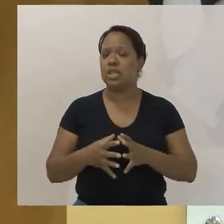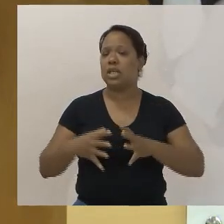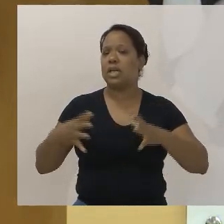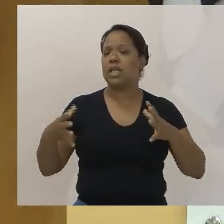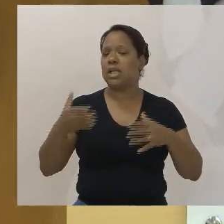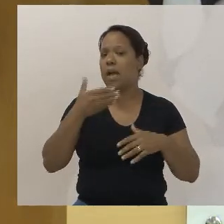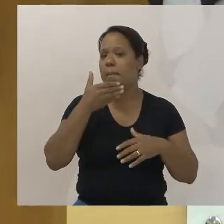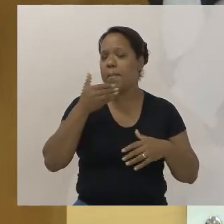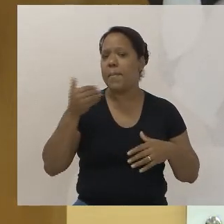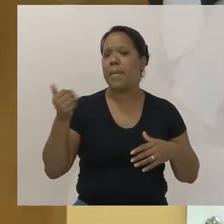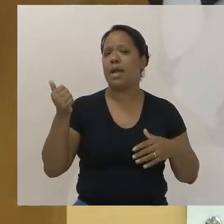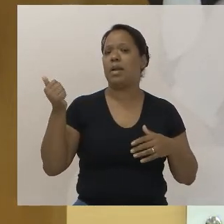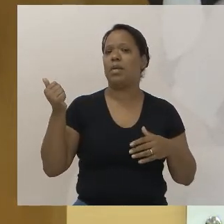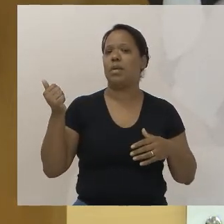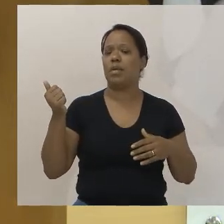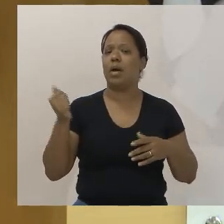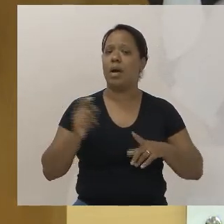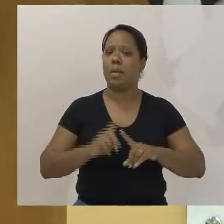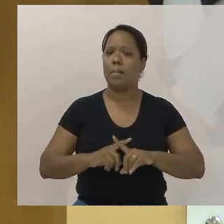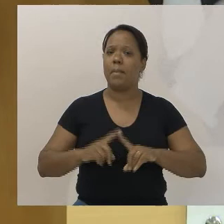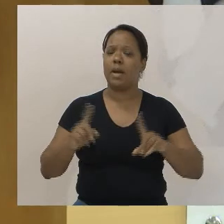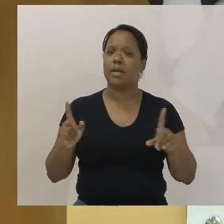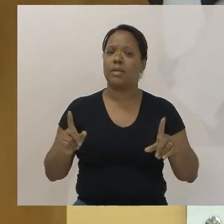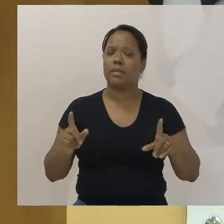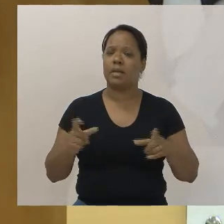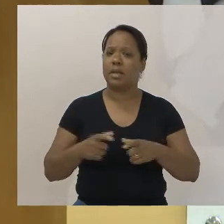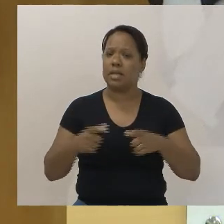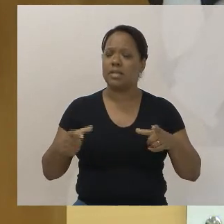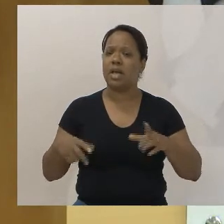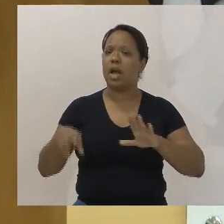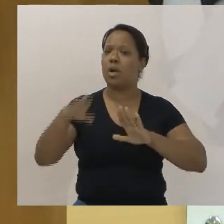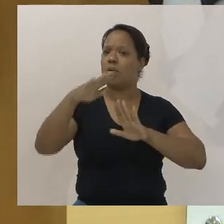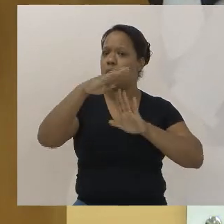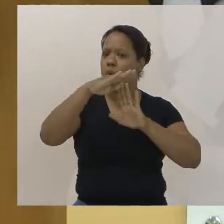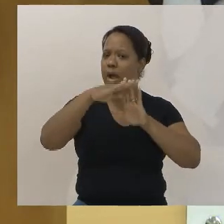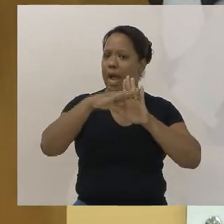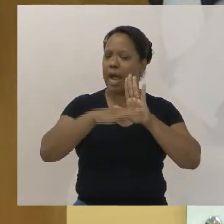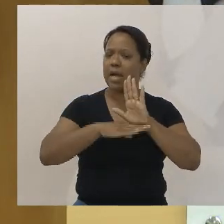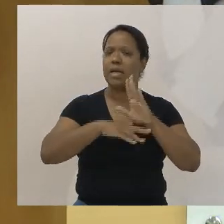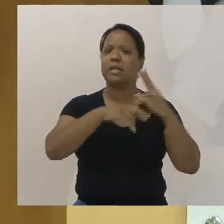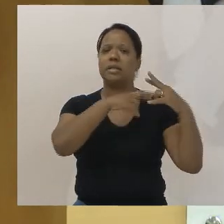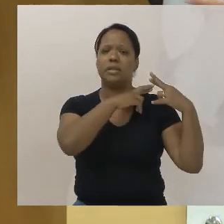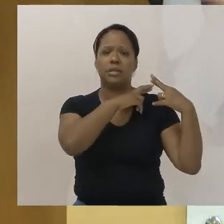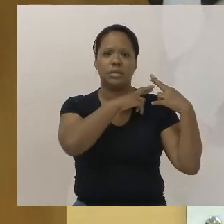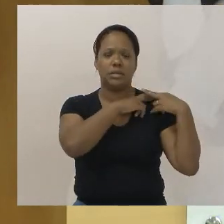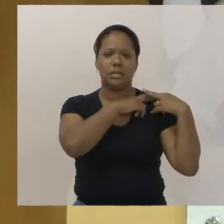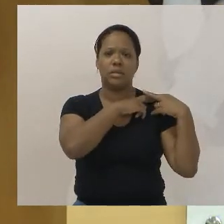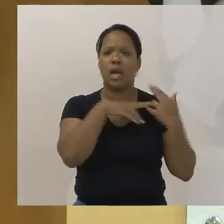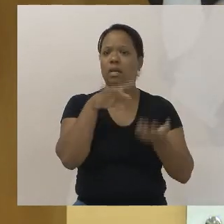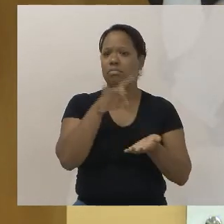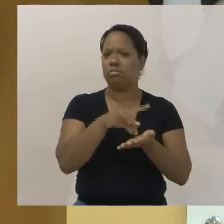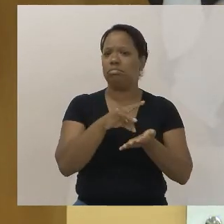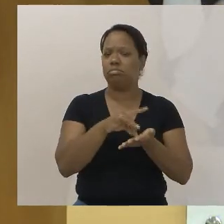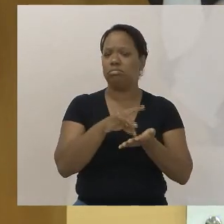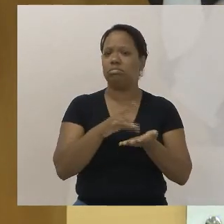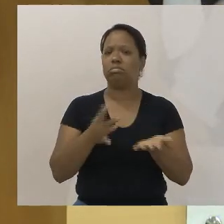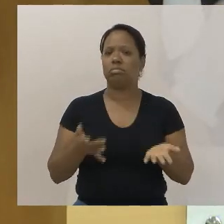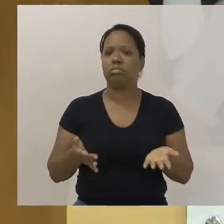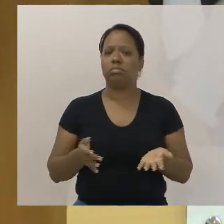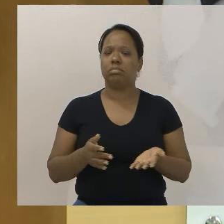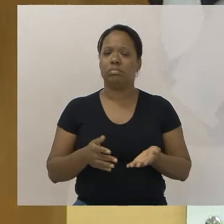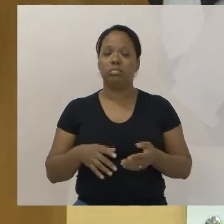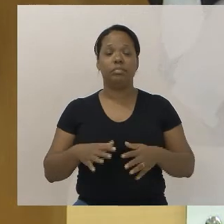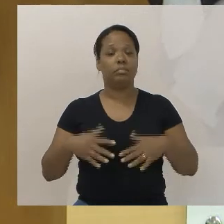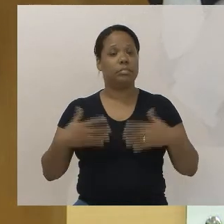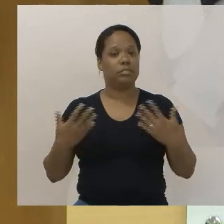dê melhores condições para a população mas tem que crescer de uma forma ordeira de uma forma responsável essa é a realidade que nós temos que enfrentar